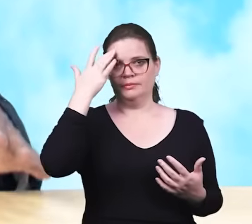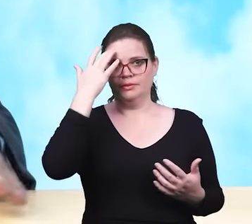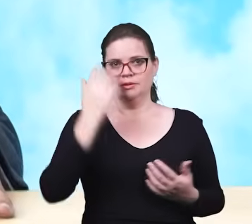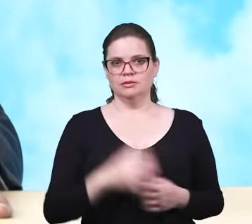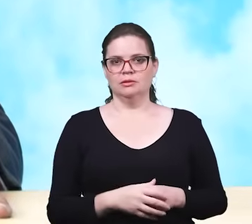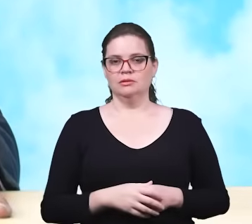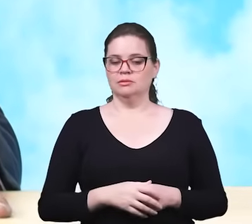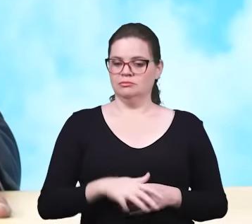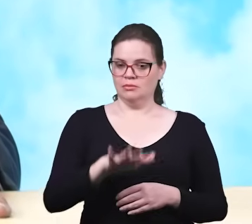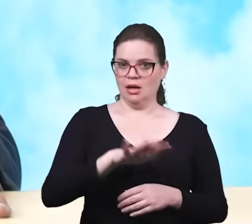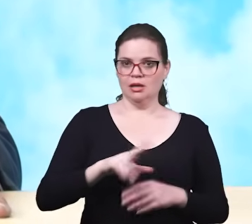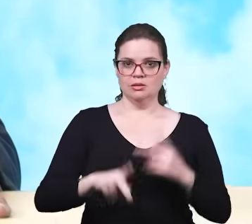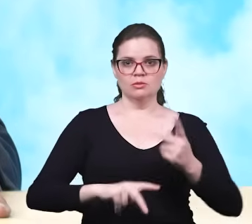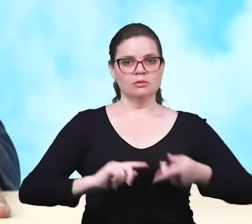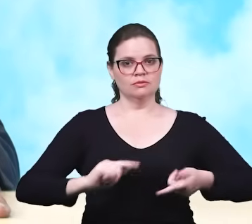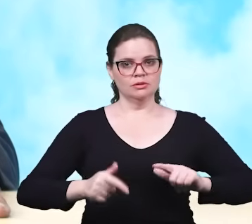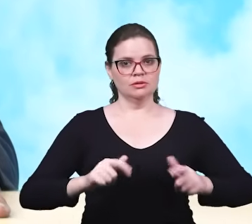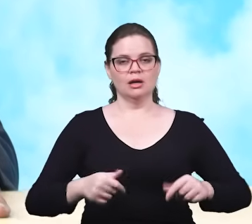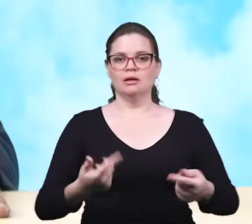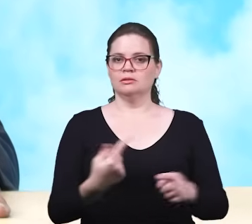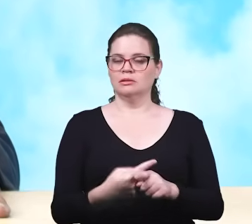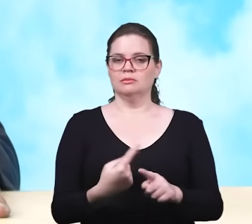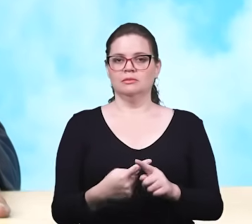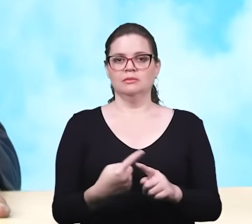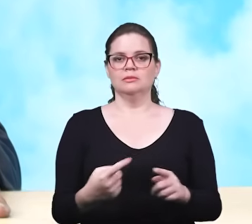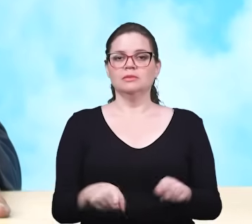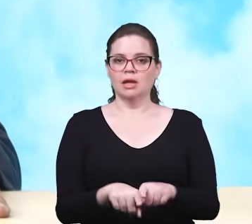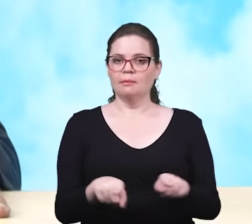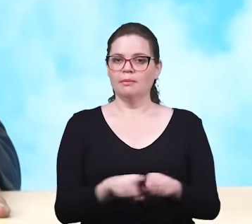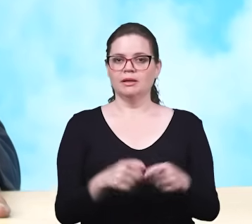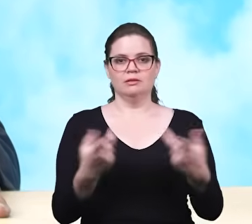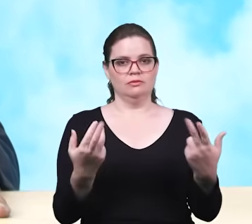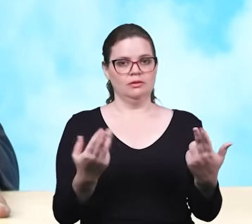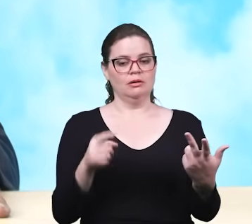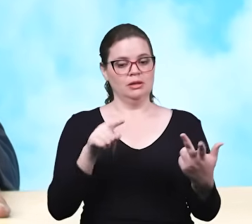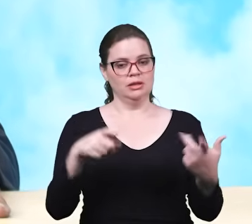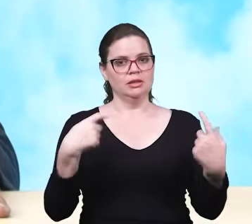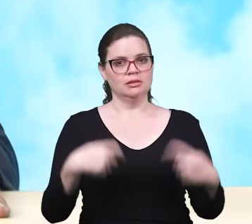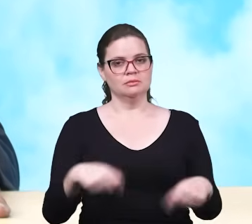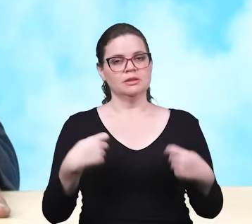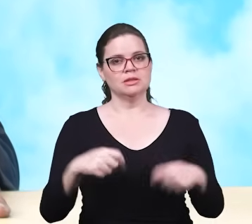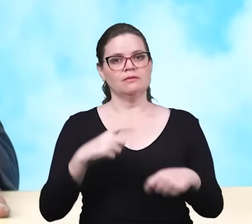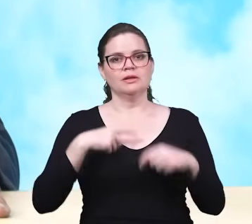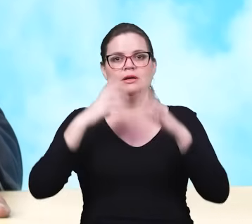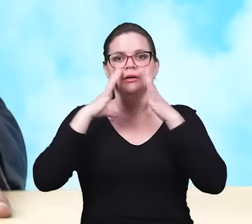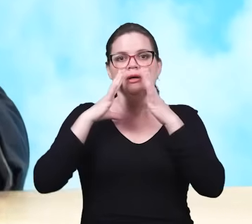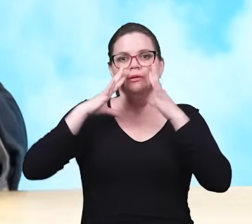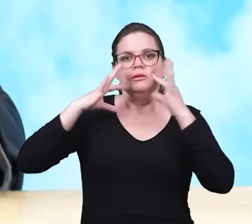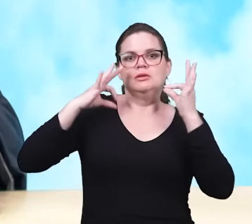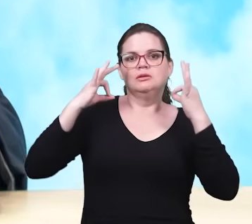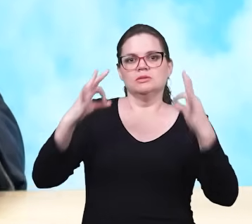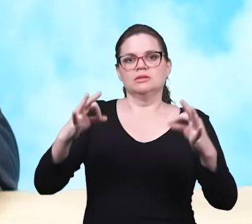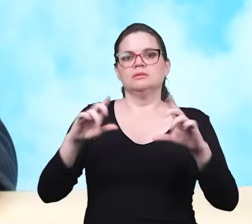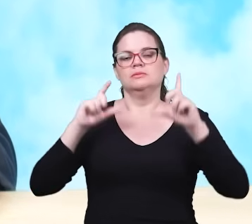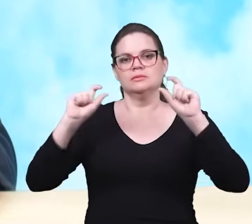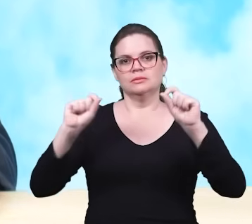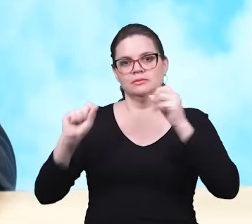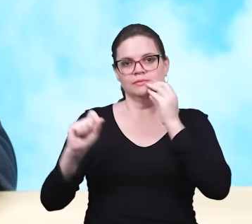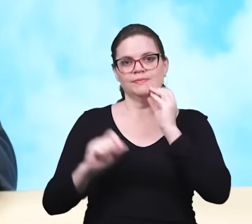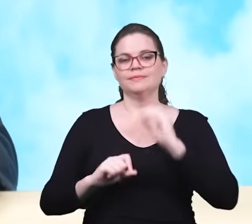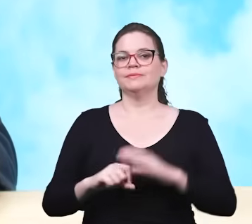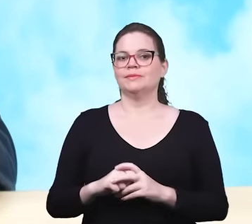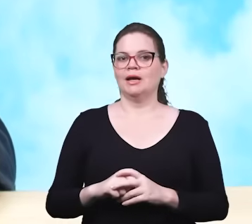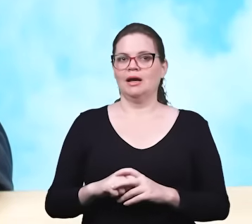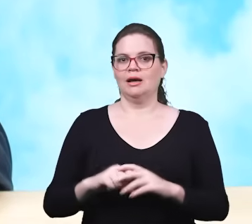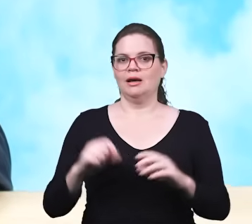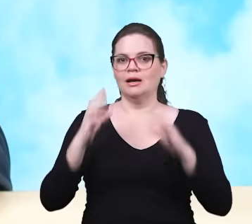nessa condição e precisavam de ouvir a revelação. Quem ia imaginar que